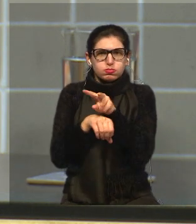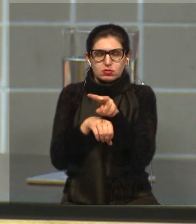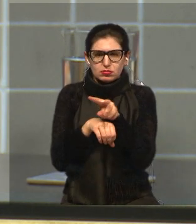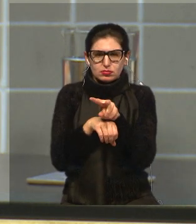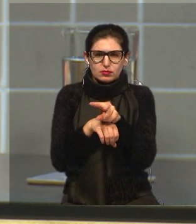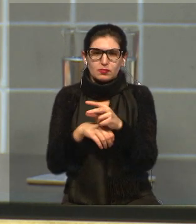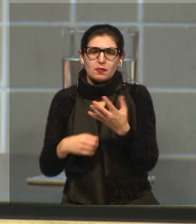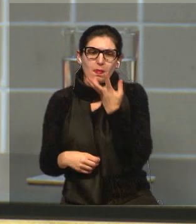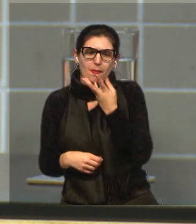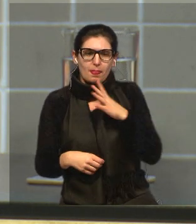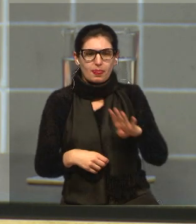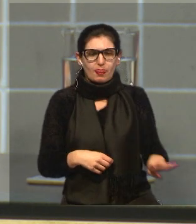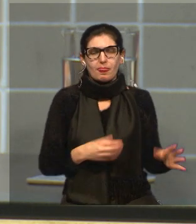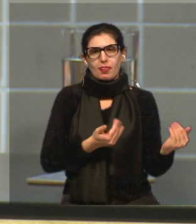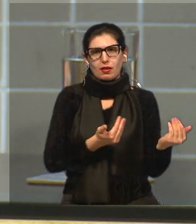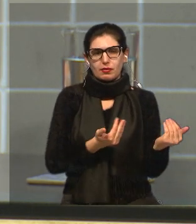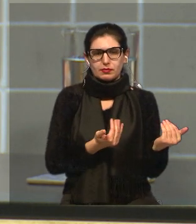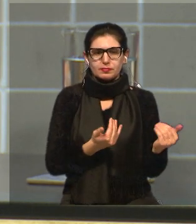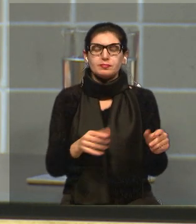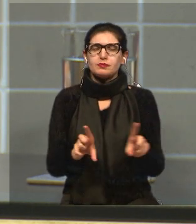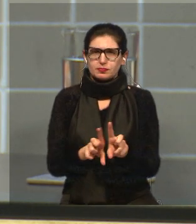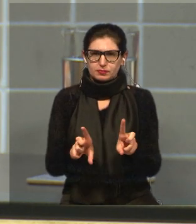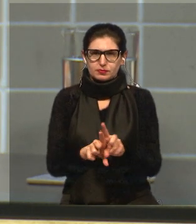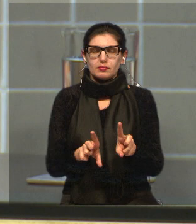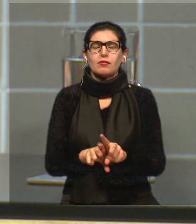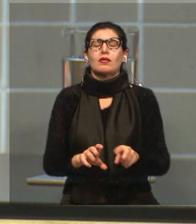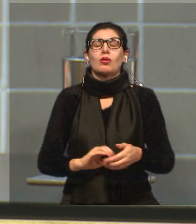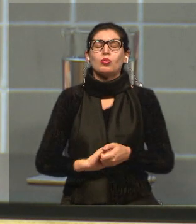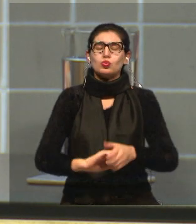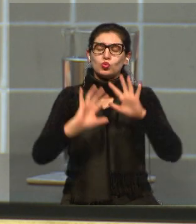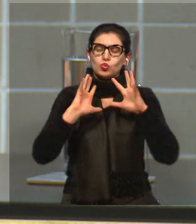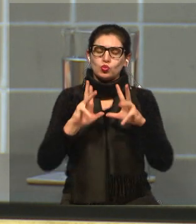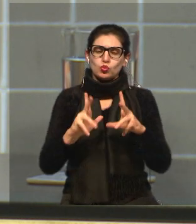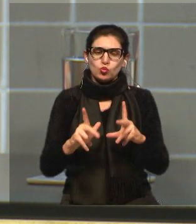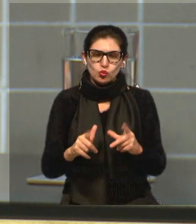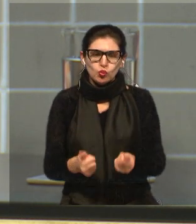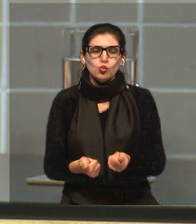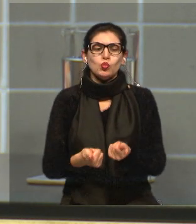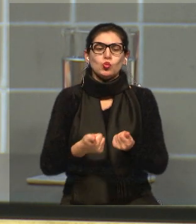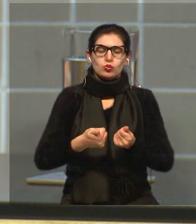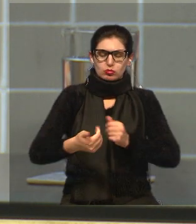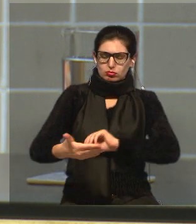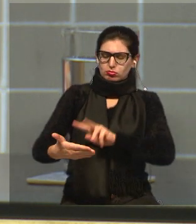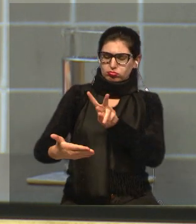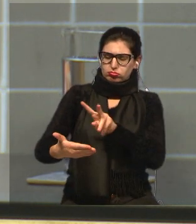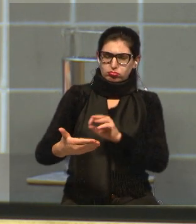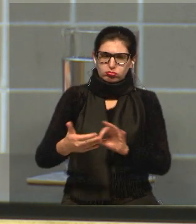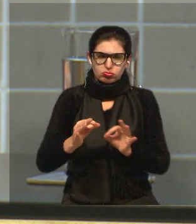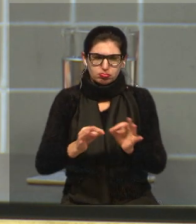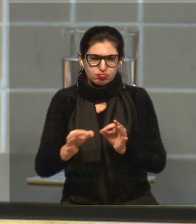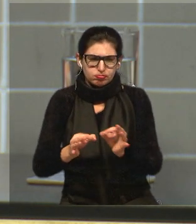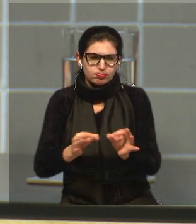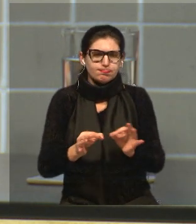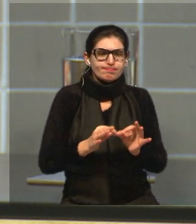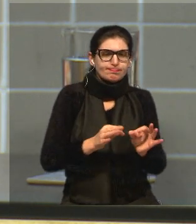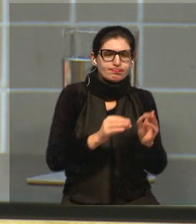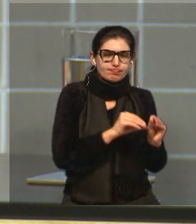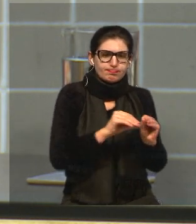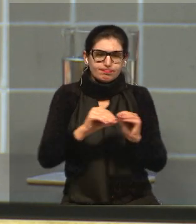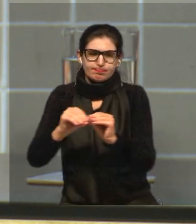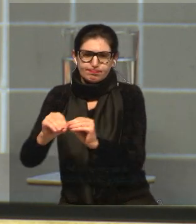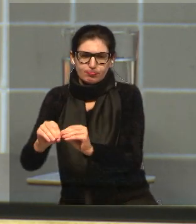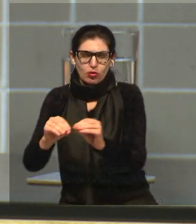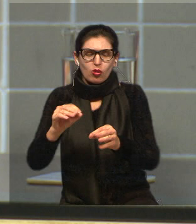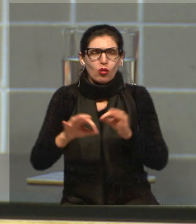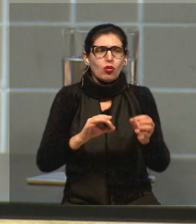à criança e adolescente, onde relato as ocorrências, encaminhando às autoridades competentes.